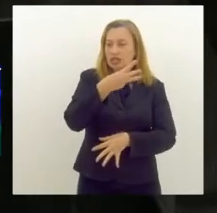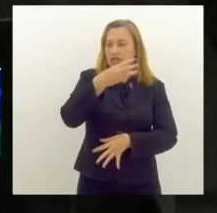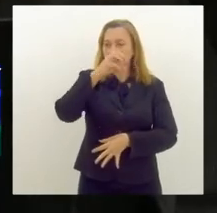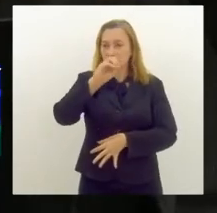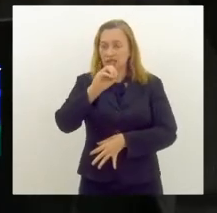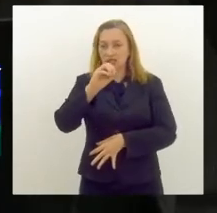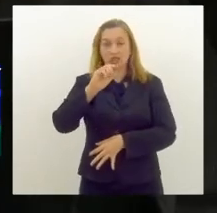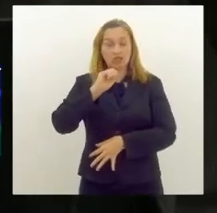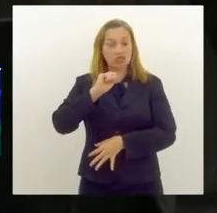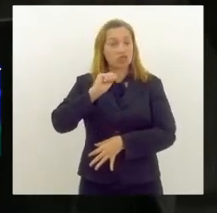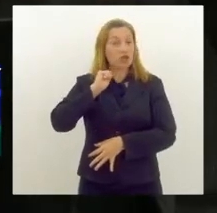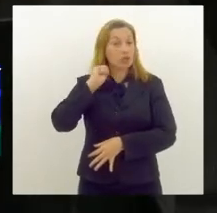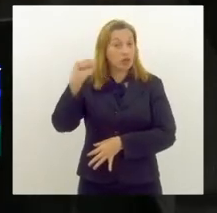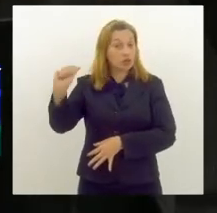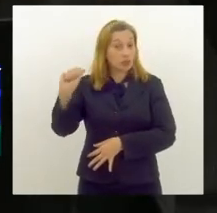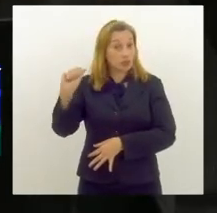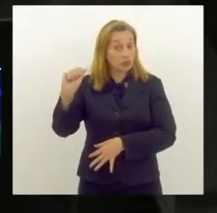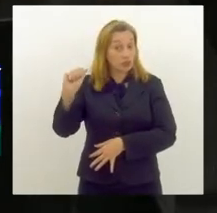de abril.